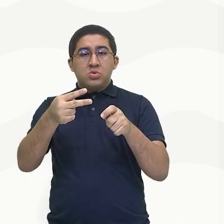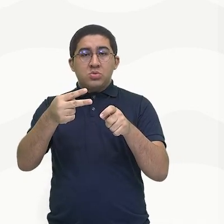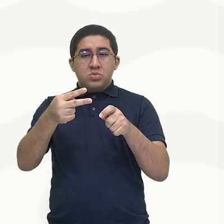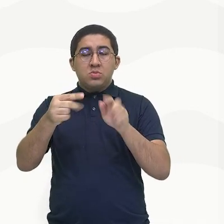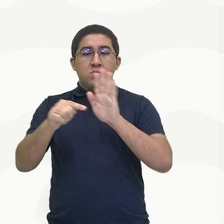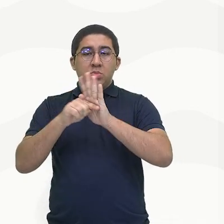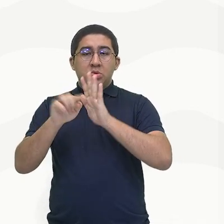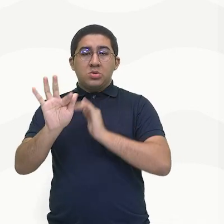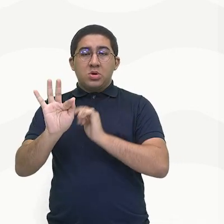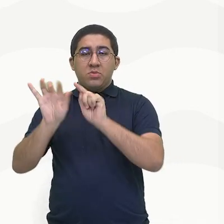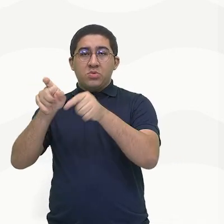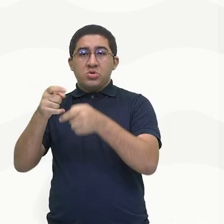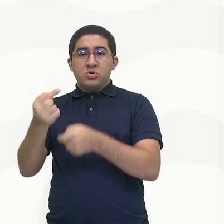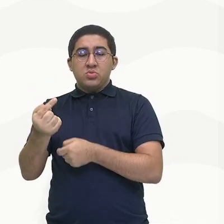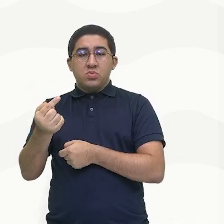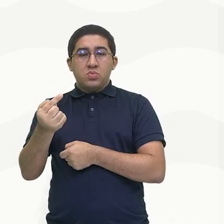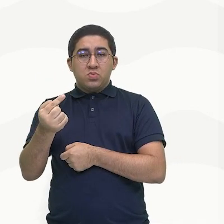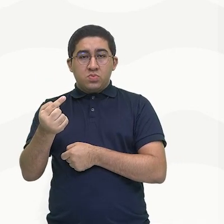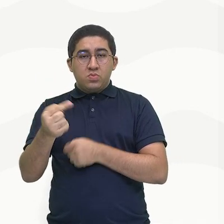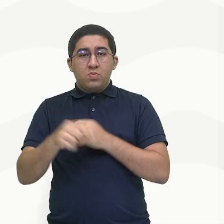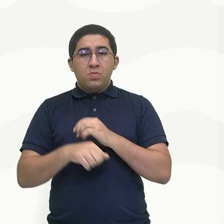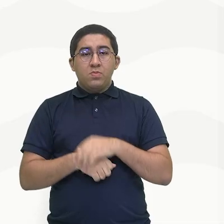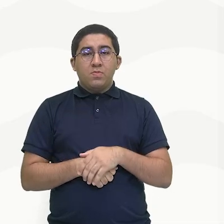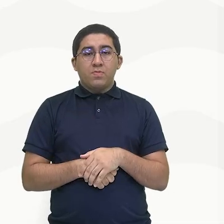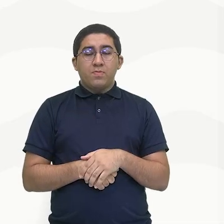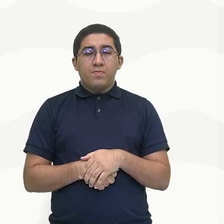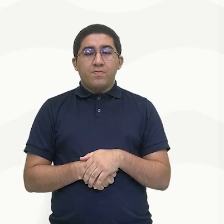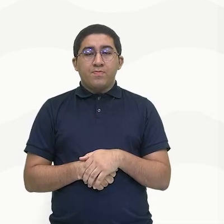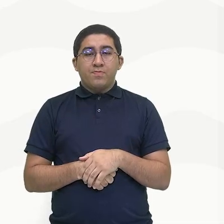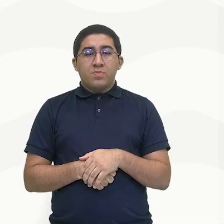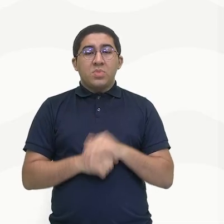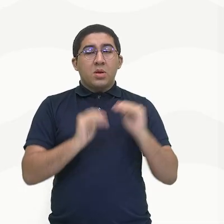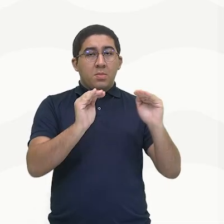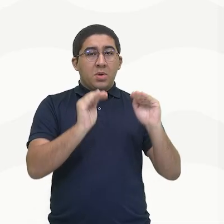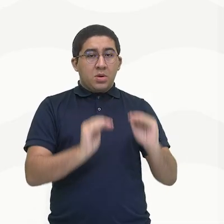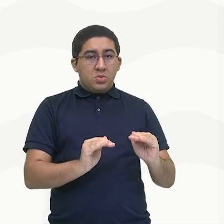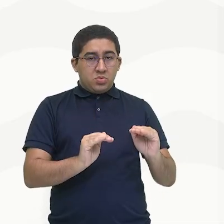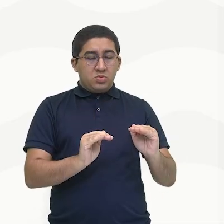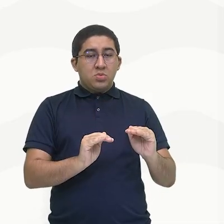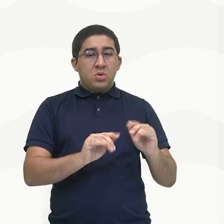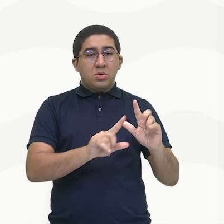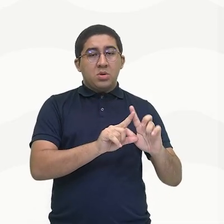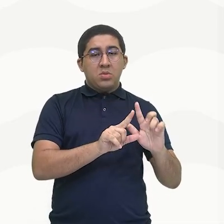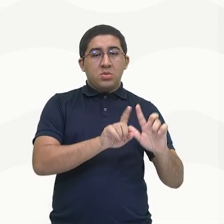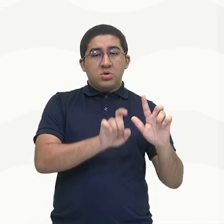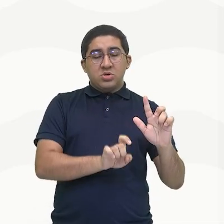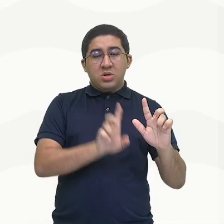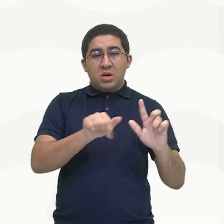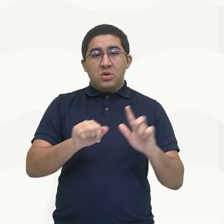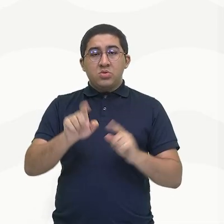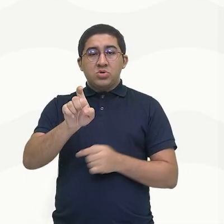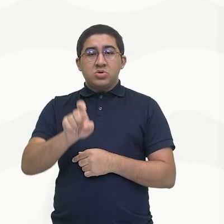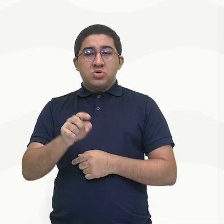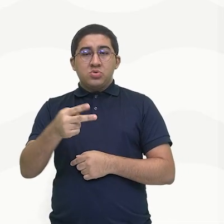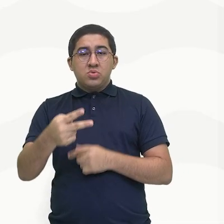y2, menos f de x1 ou y1, e o ΔX é o x2 menos